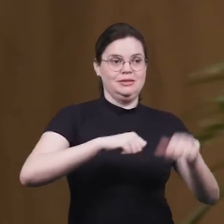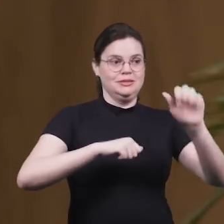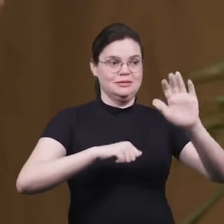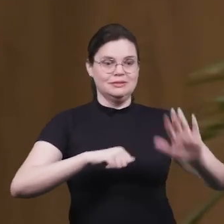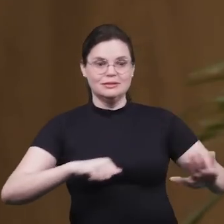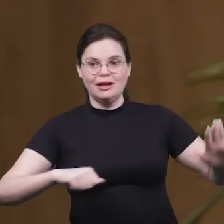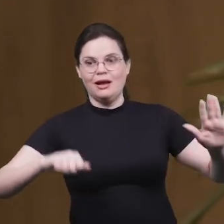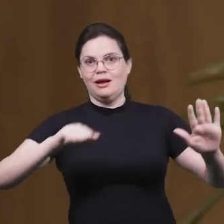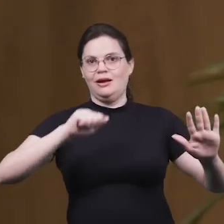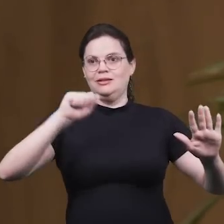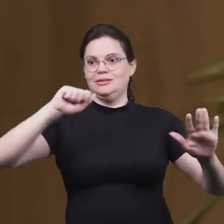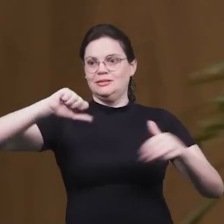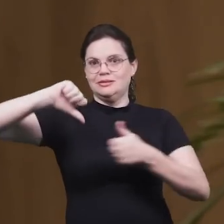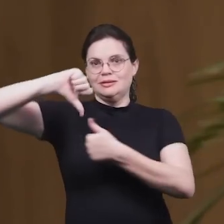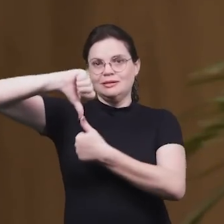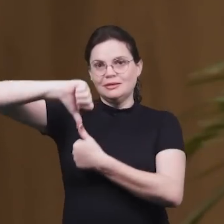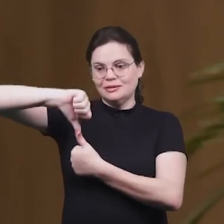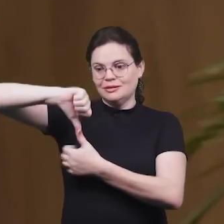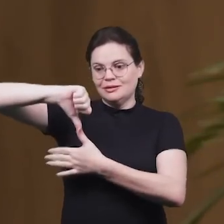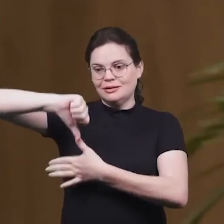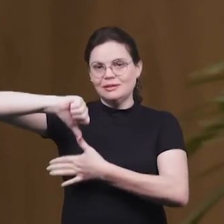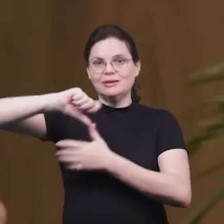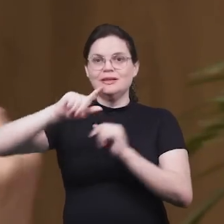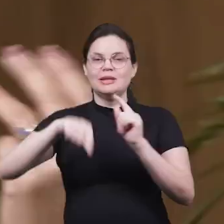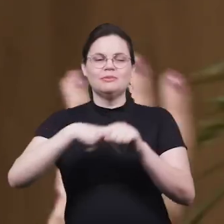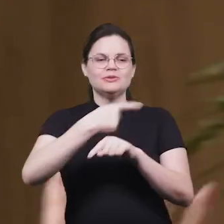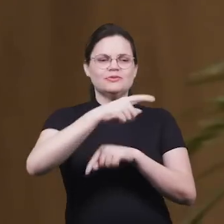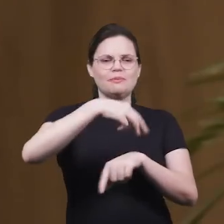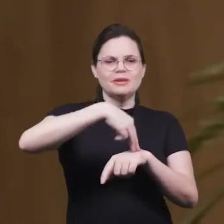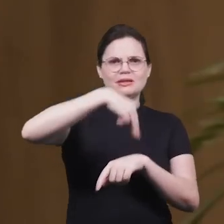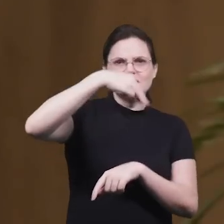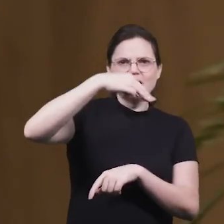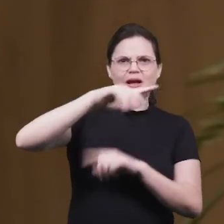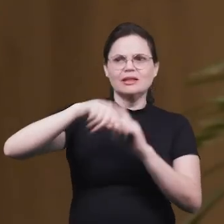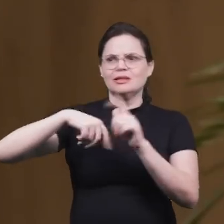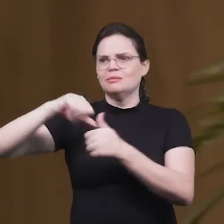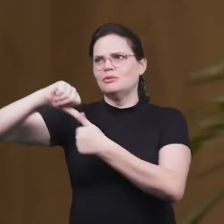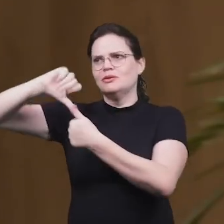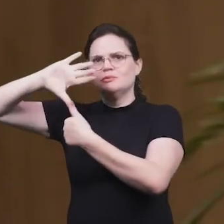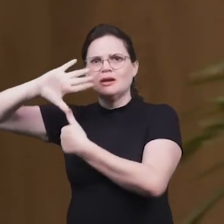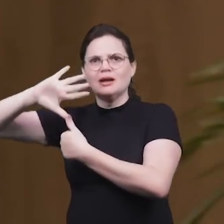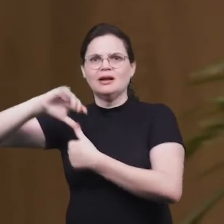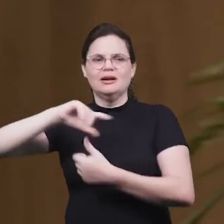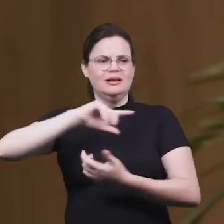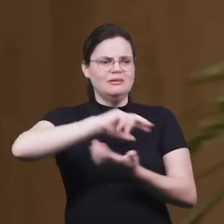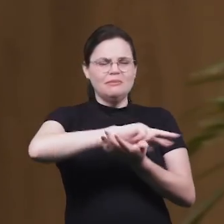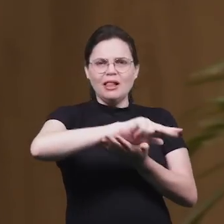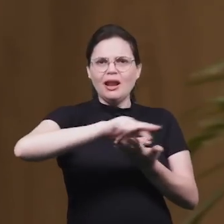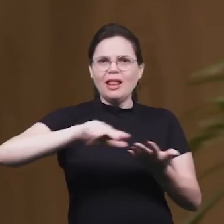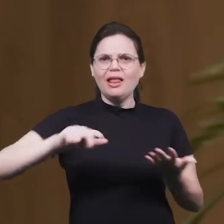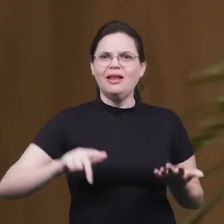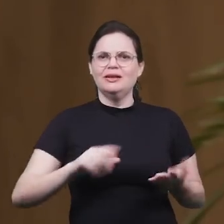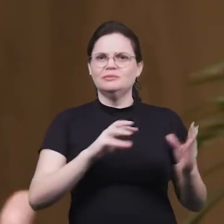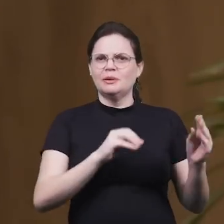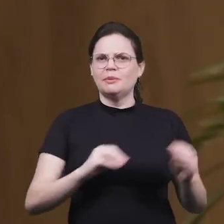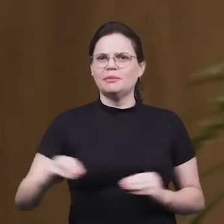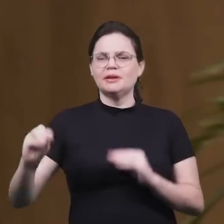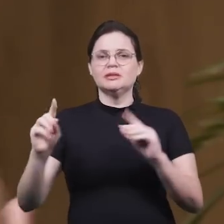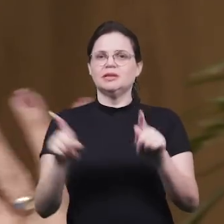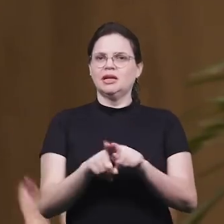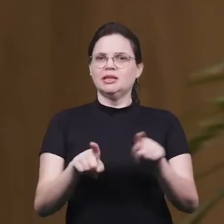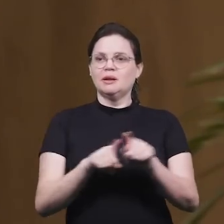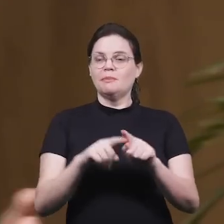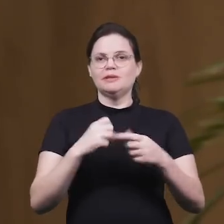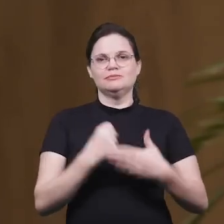primeiro momento, o senhor menciona, foi para fazer um mestrado e depois para atender também a demanda de crescimento,